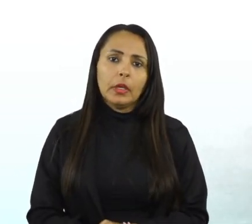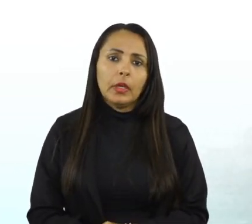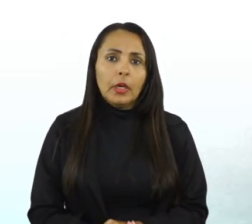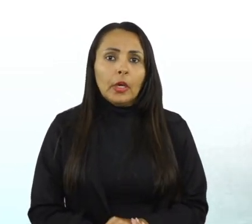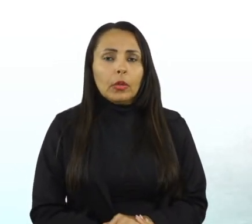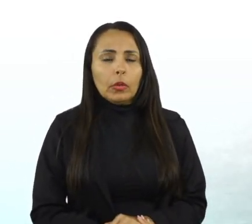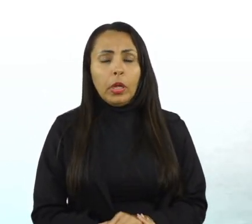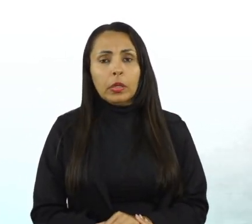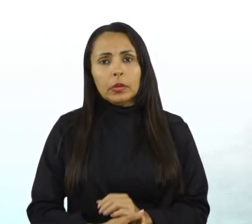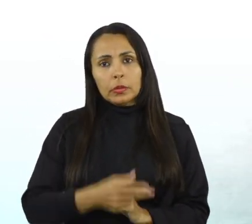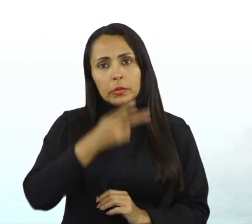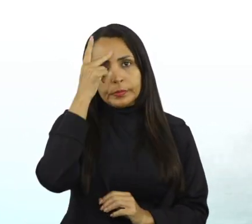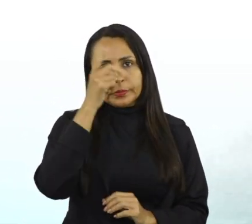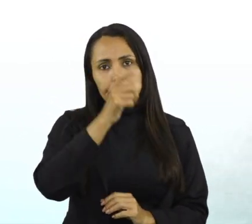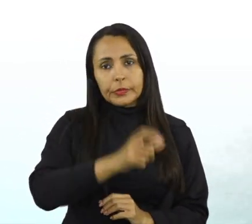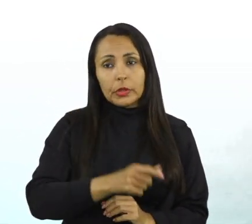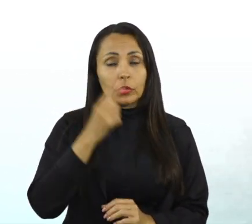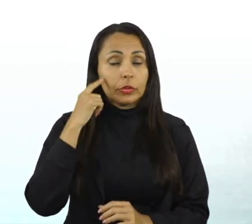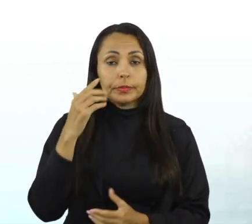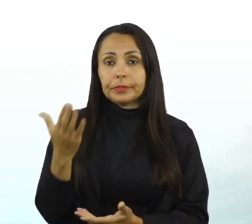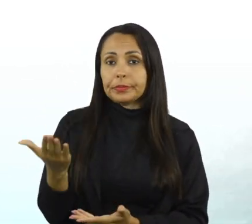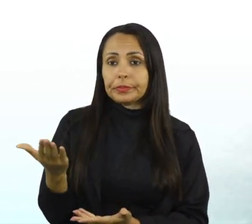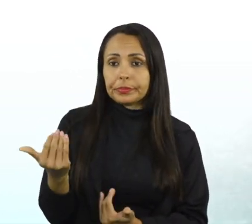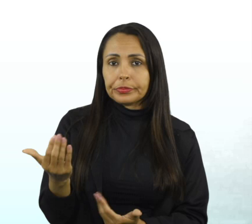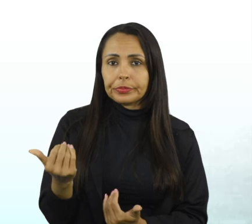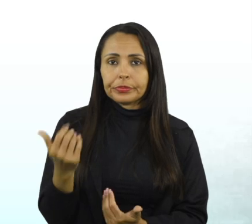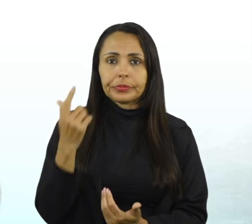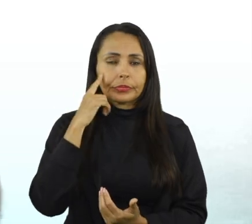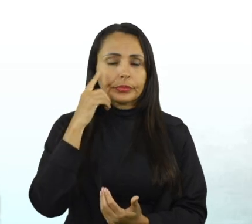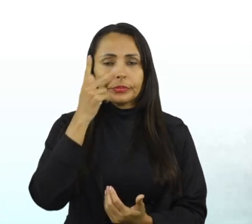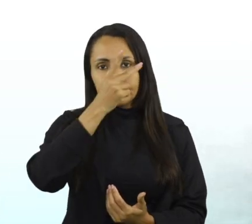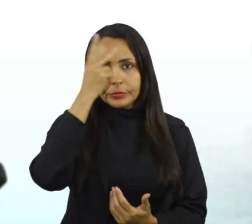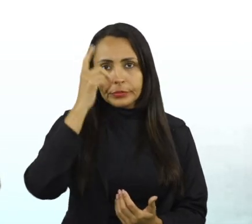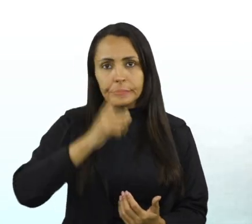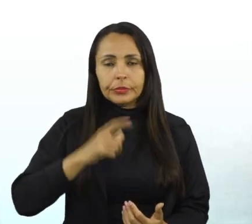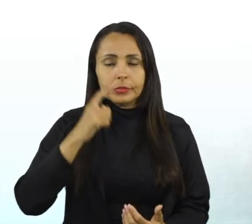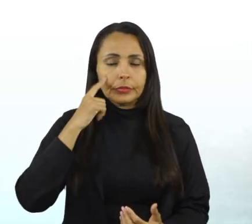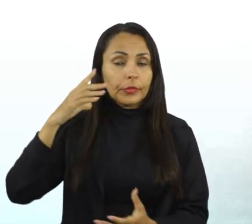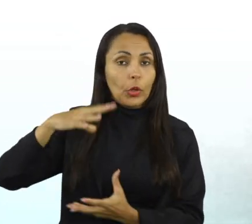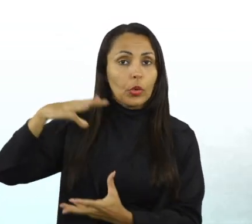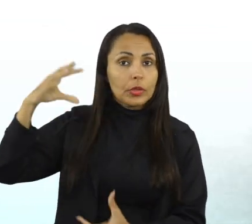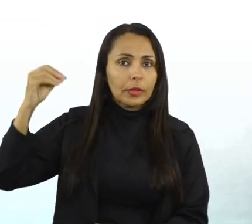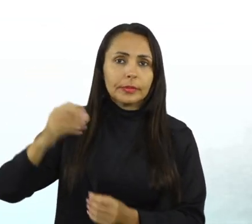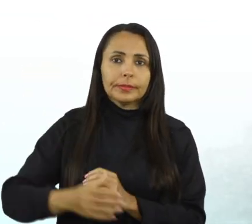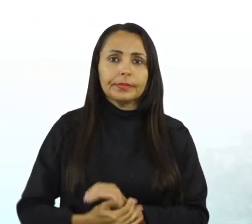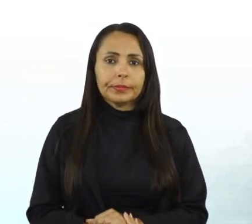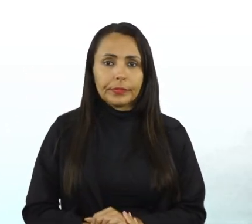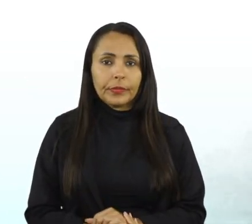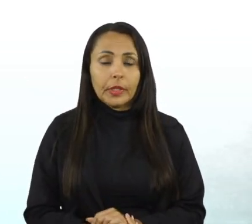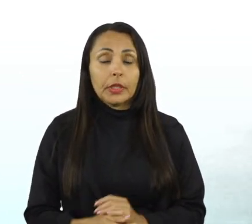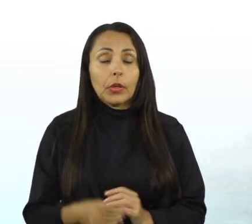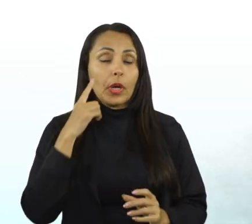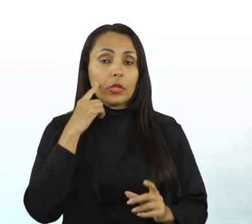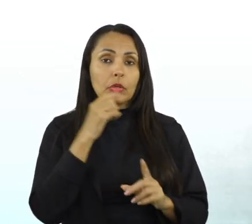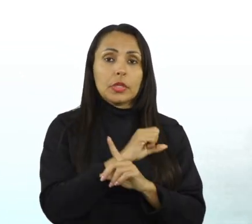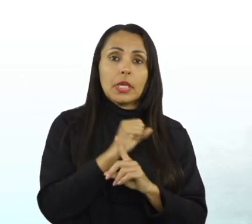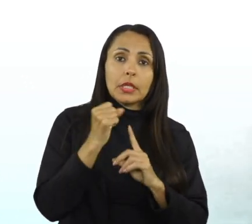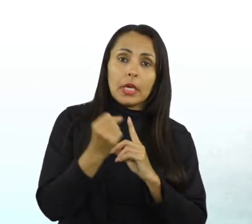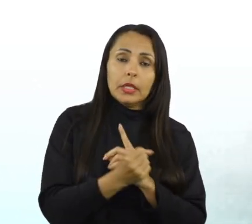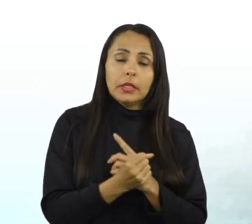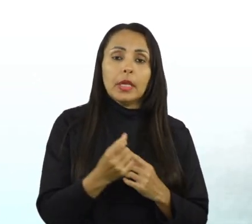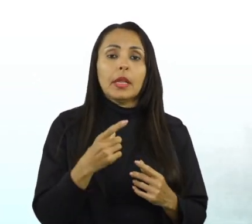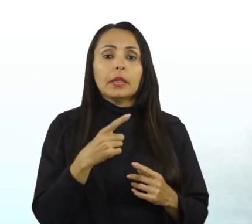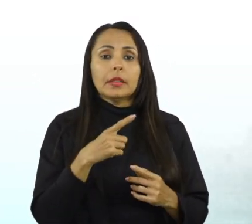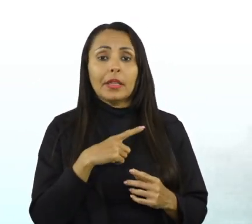de pessoas, de jovens, de pessoas idosas. Então, a sociedade ela é composta